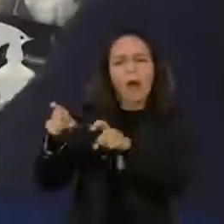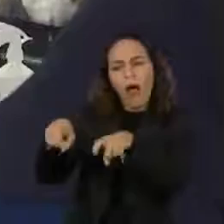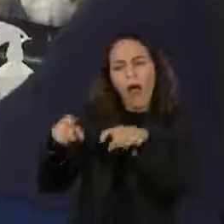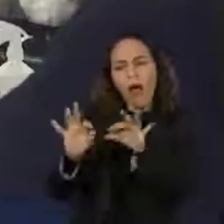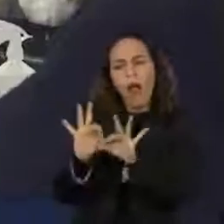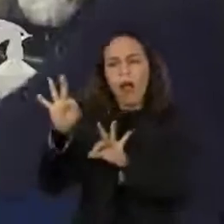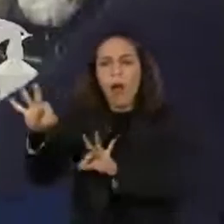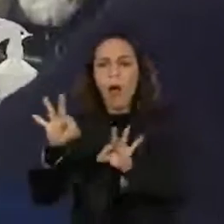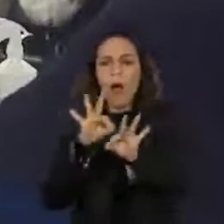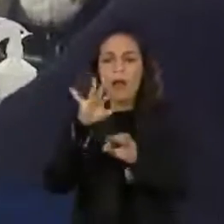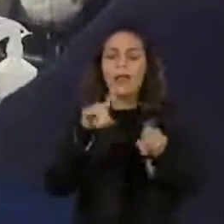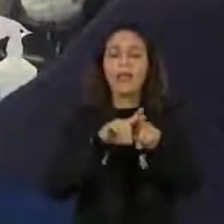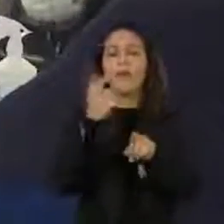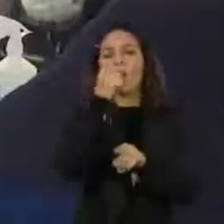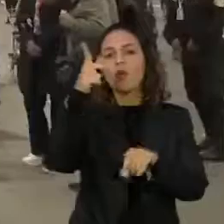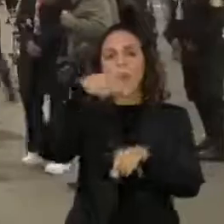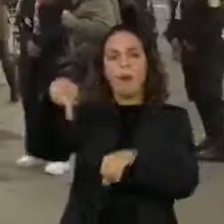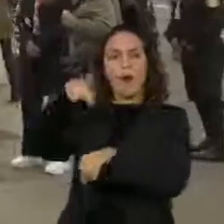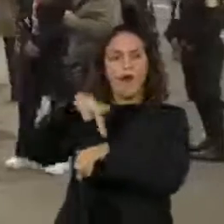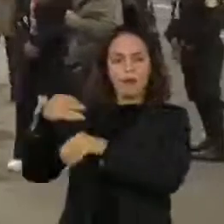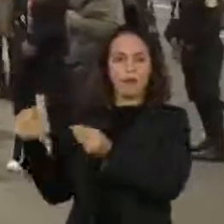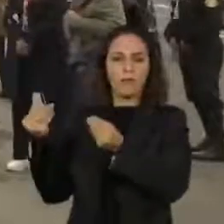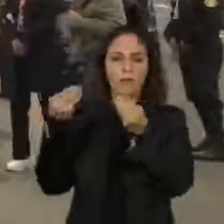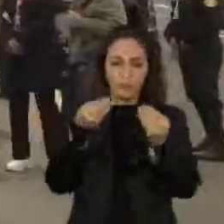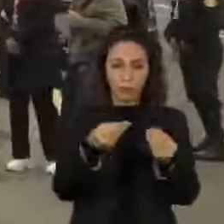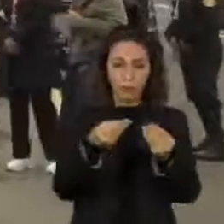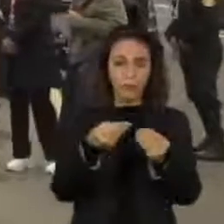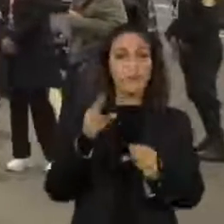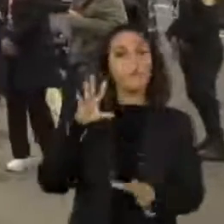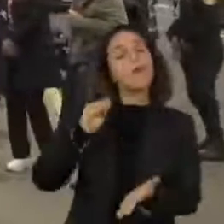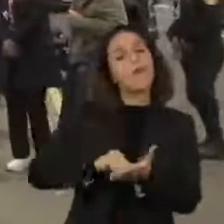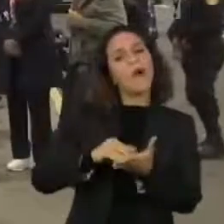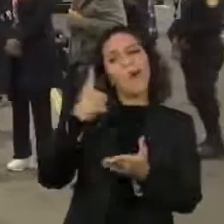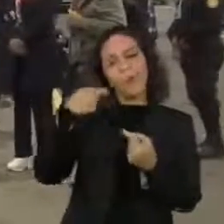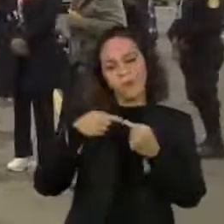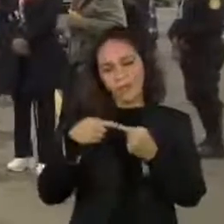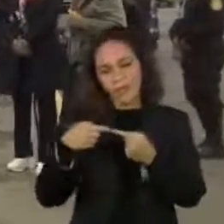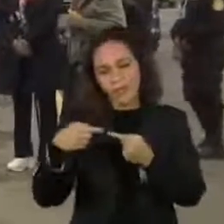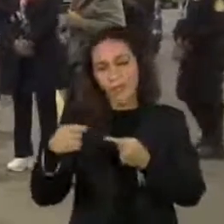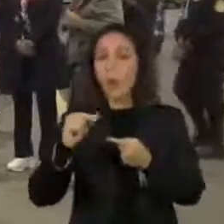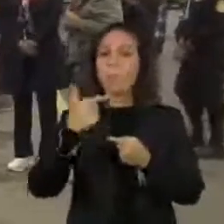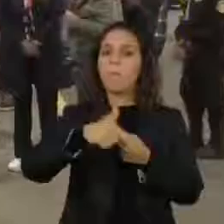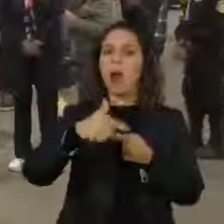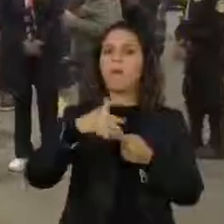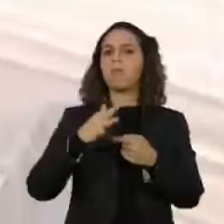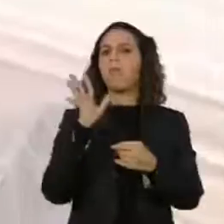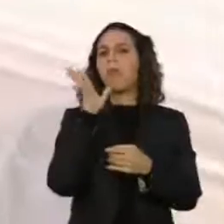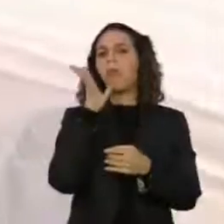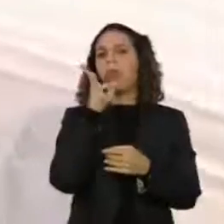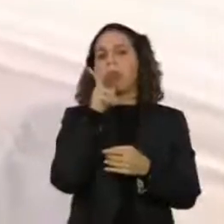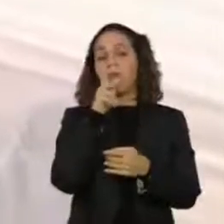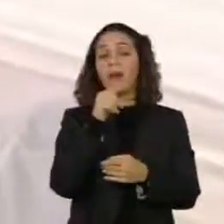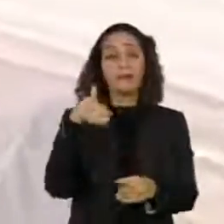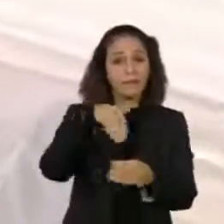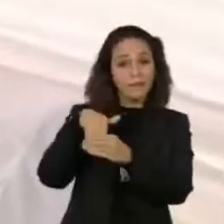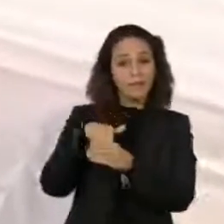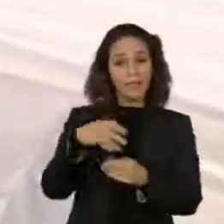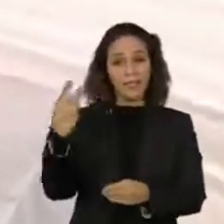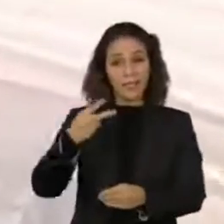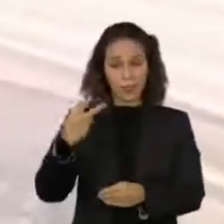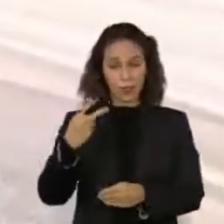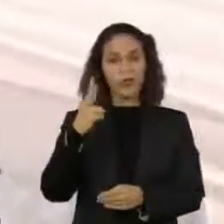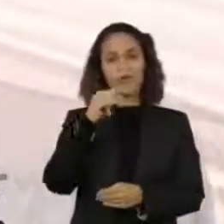e recebidos do exterior e os resultados definitivos podem demorar uma semana ou até e o vencedor do 2º turno